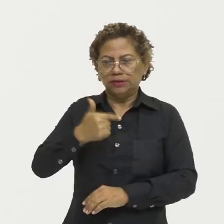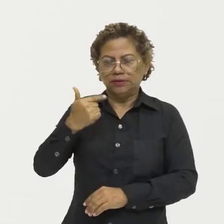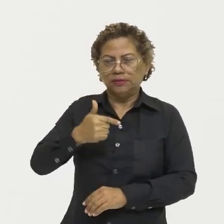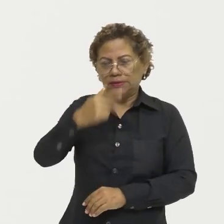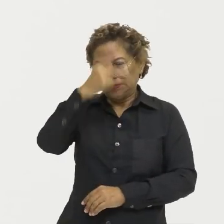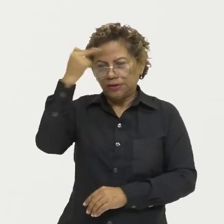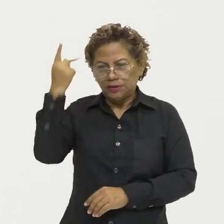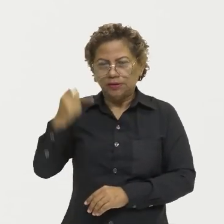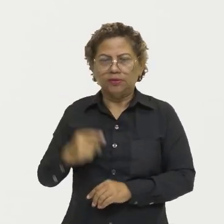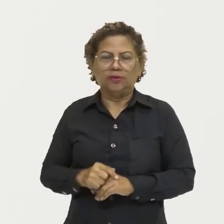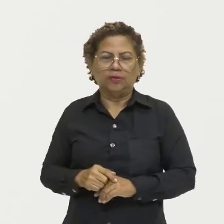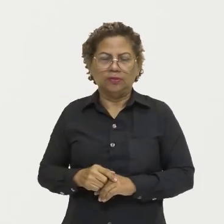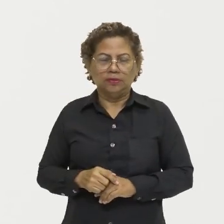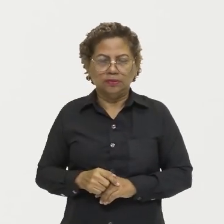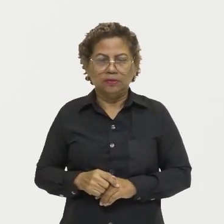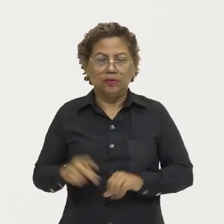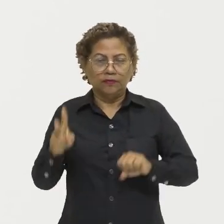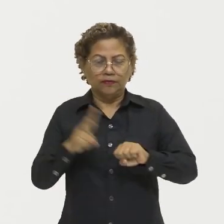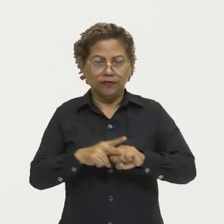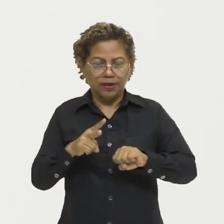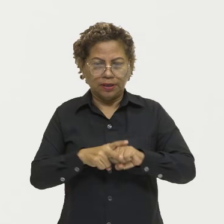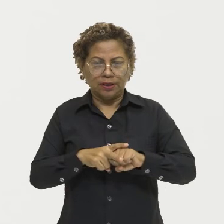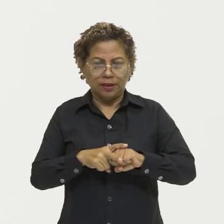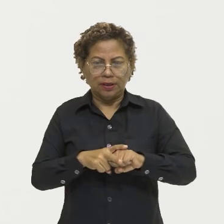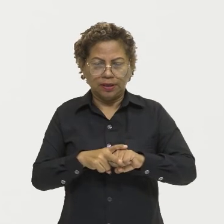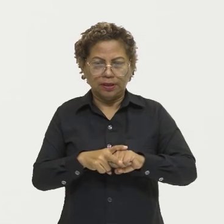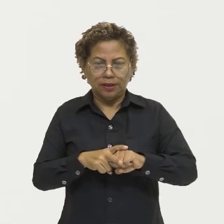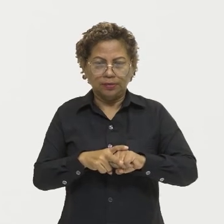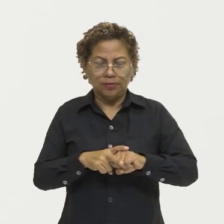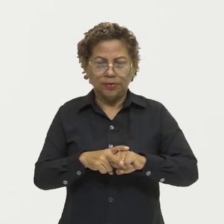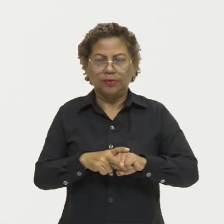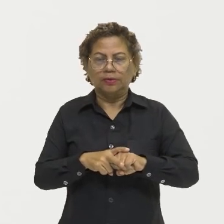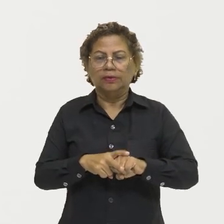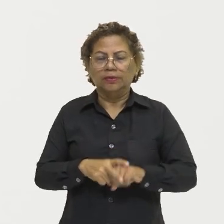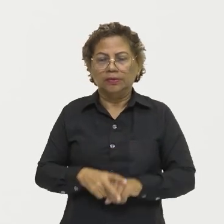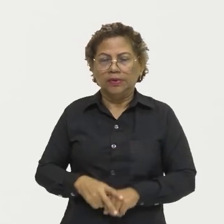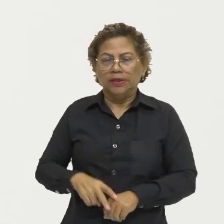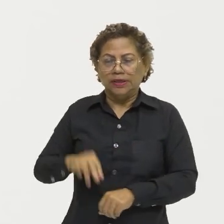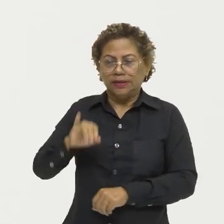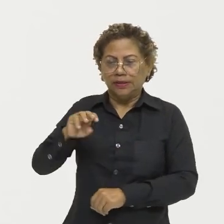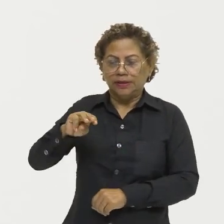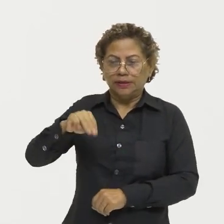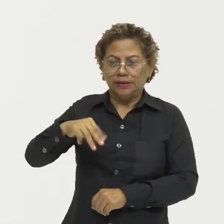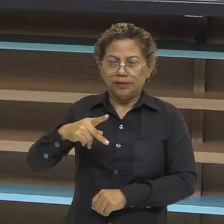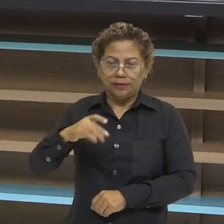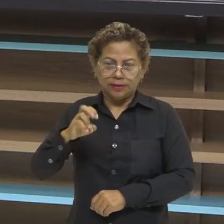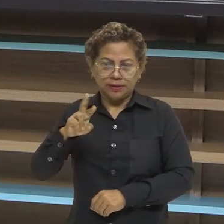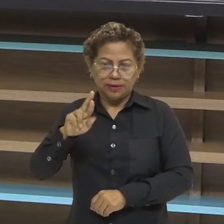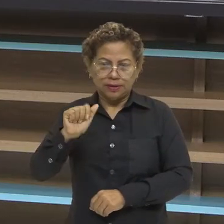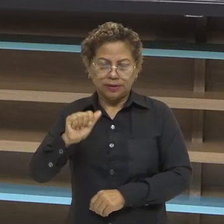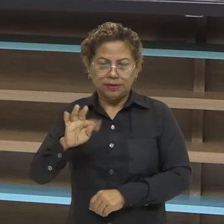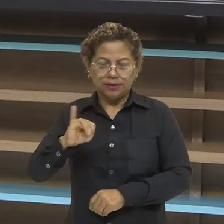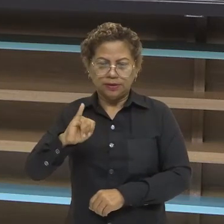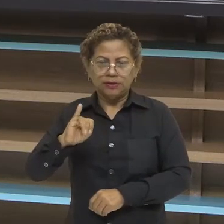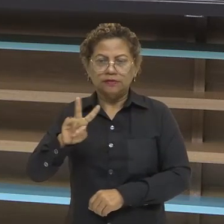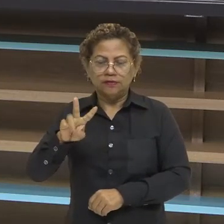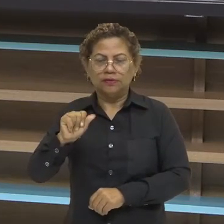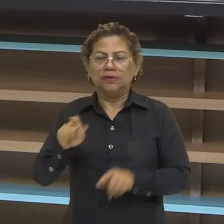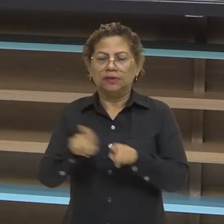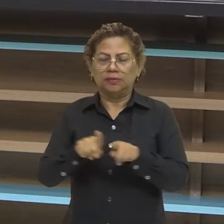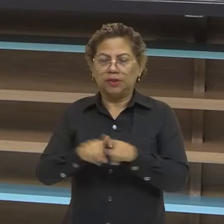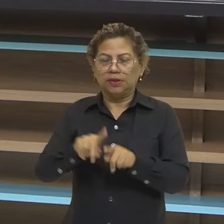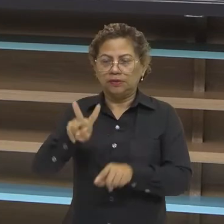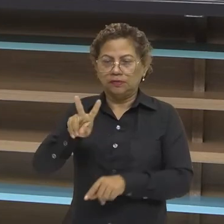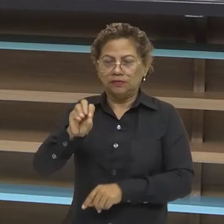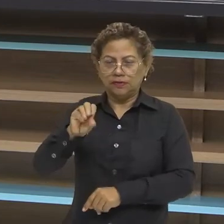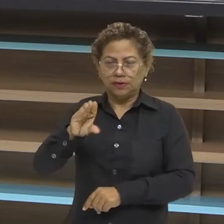dos verbos no imperativo e também o uso do vocativo. Então, o imperativo sempre vai estar presente aí, né? Nós